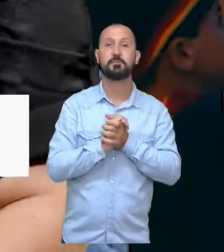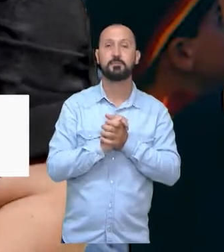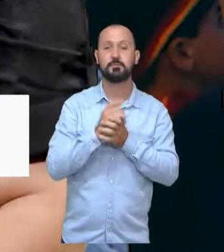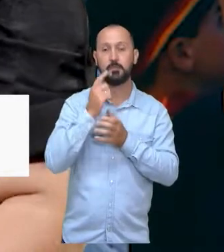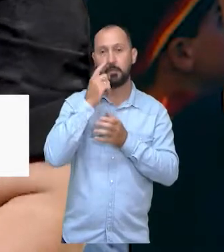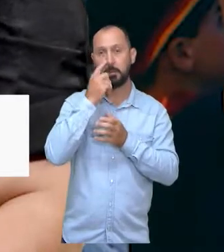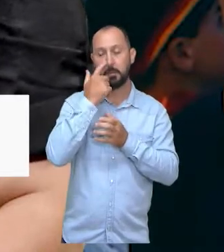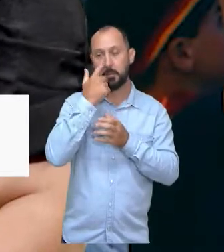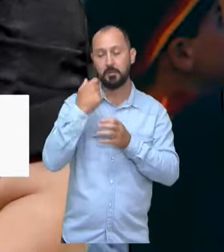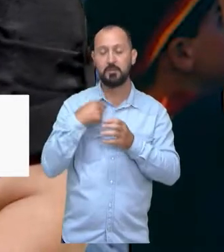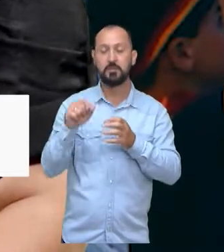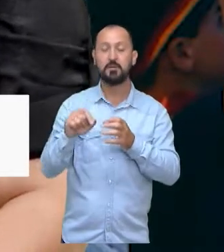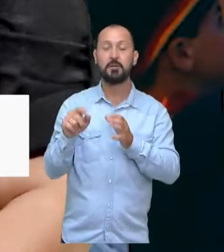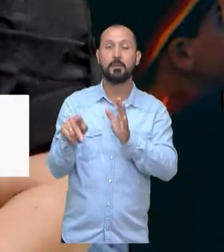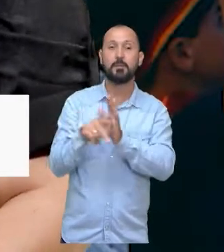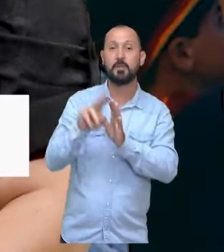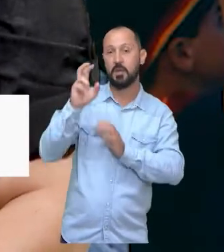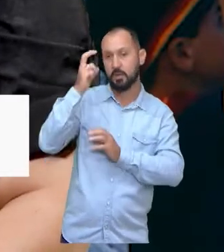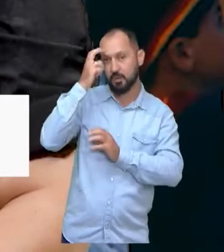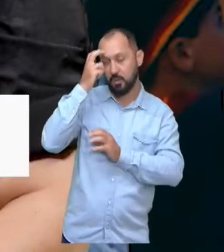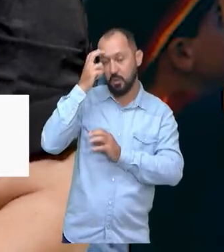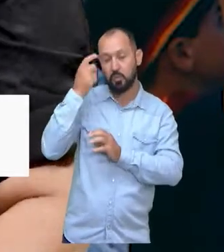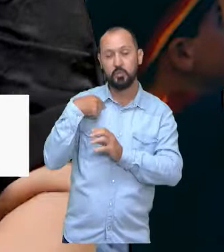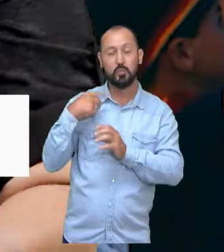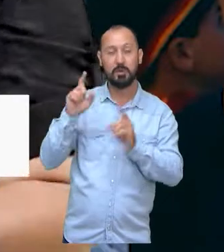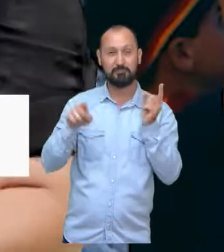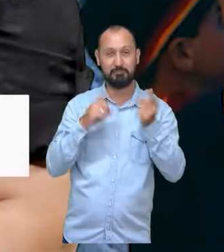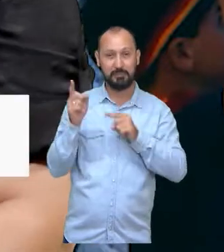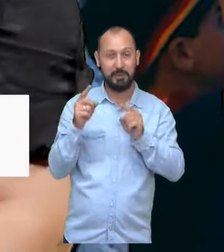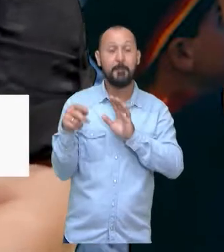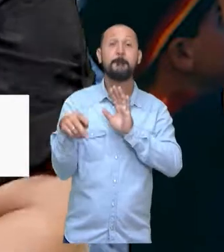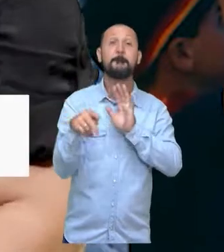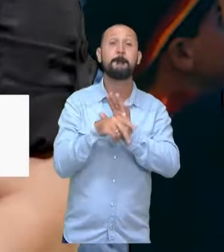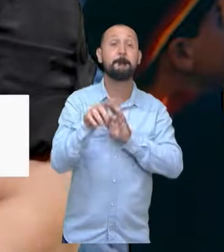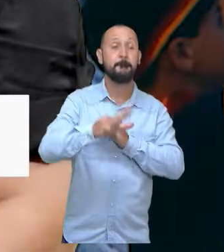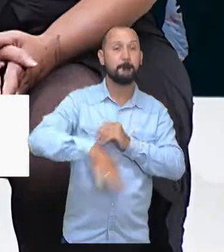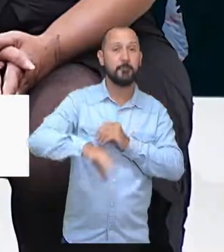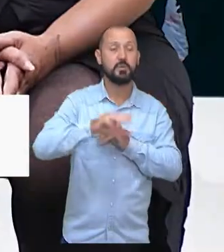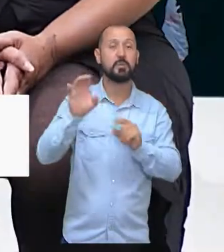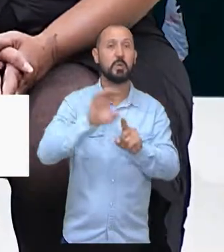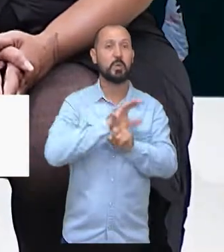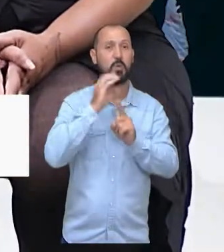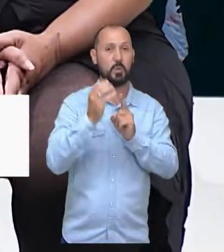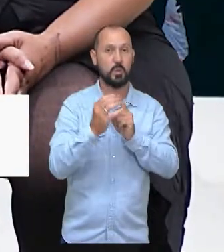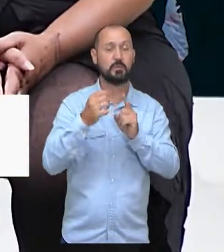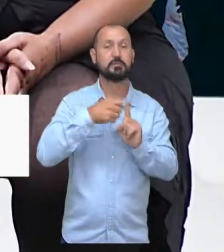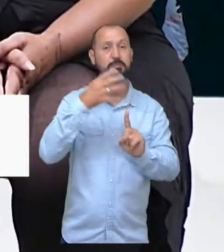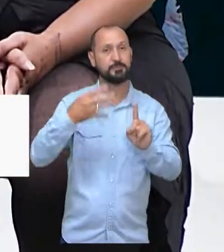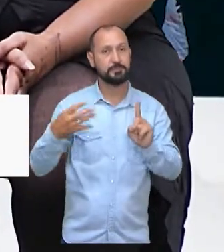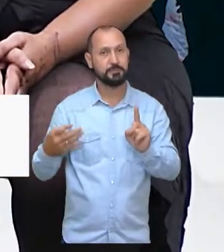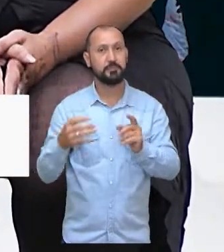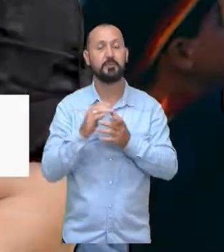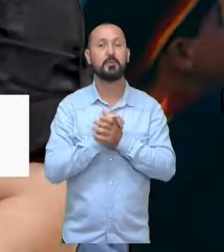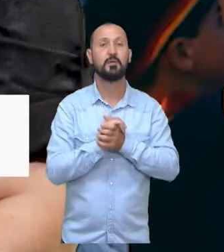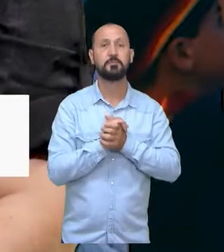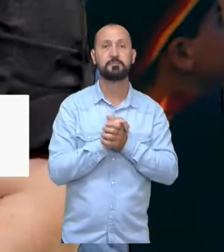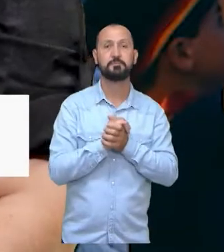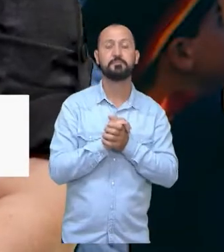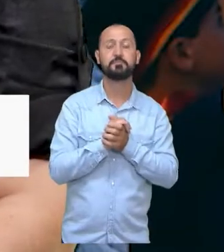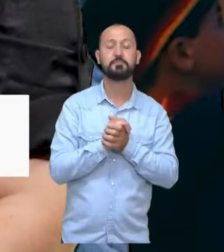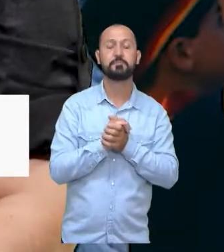O ballroom, né? A cultura ballroom e a cultura drag são exclusivos da nossa comunidade LGBTQIA+,